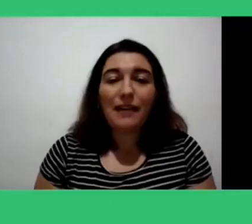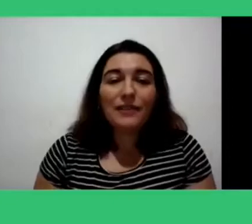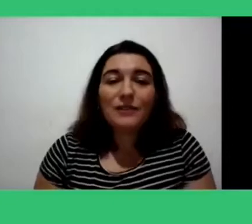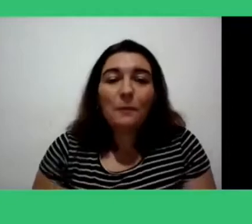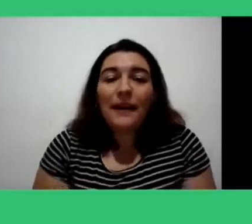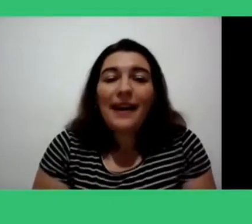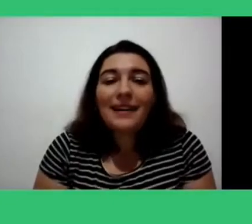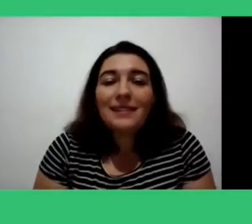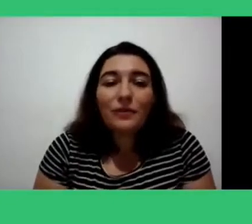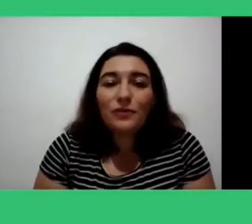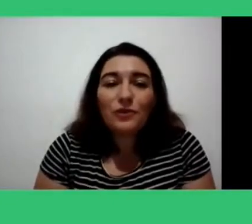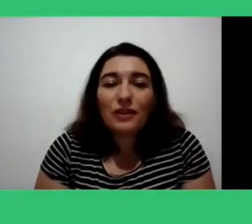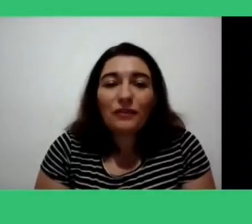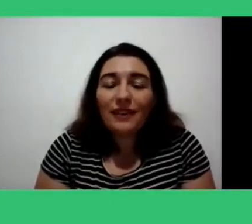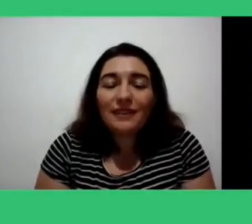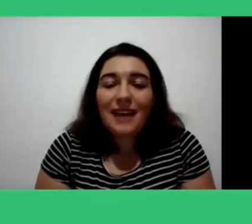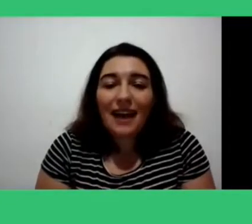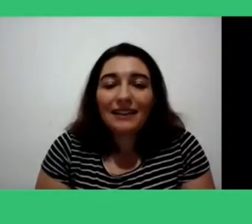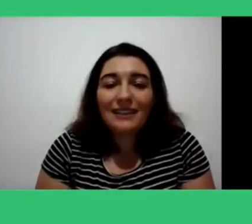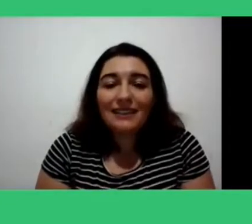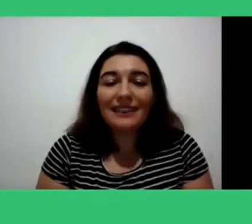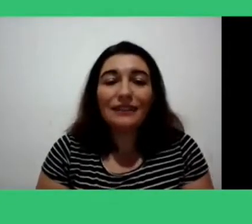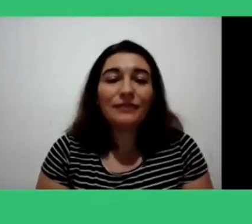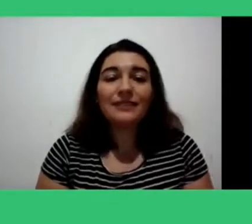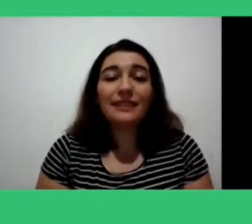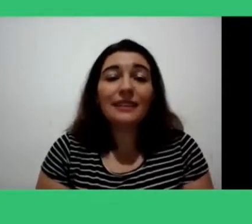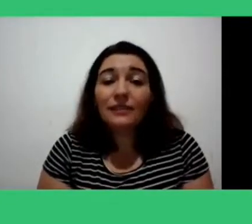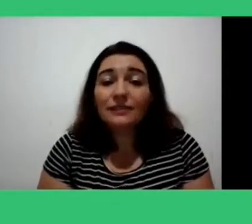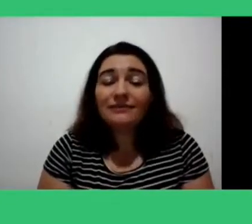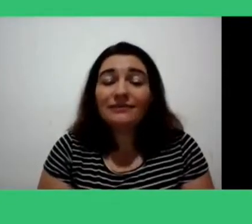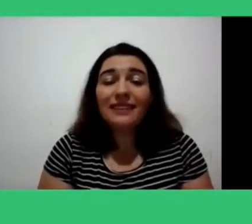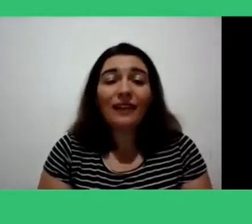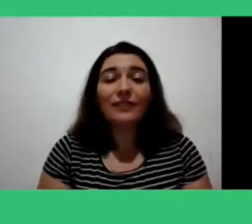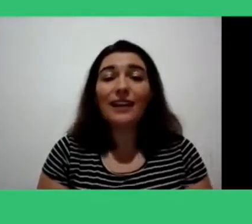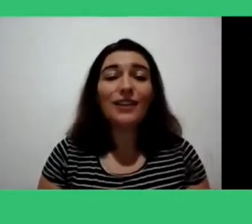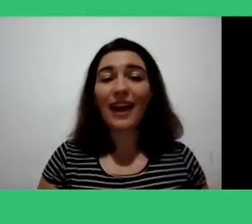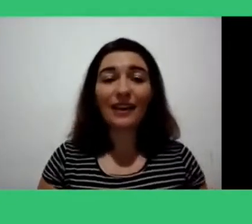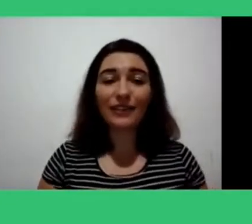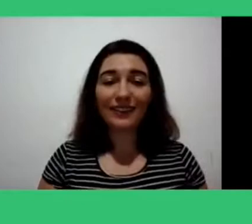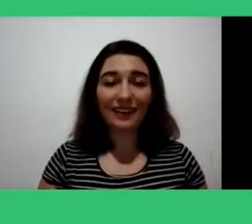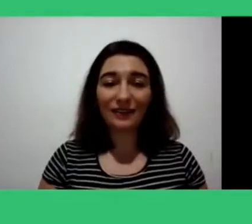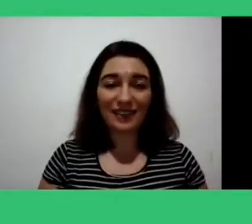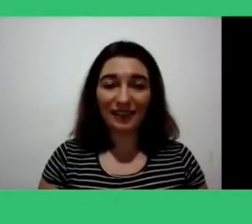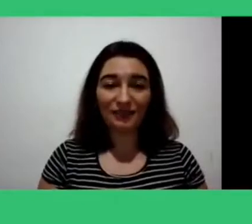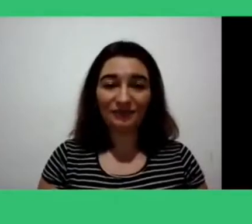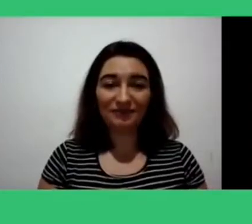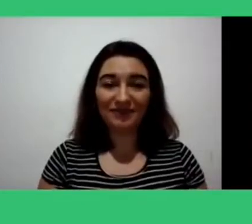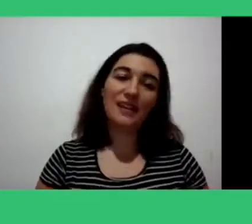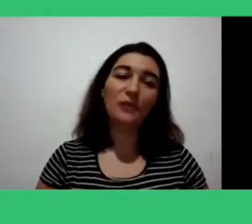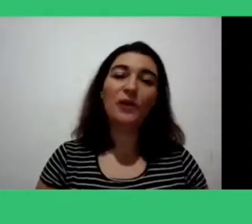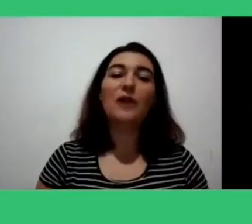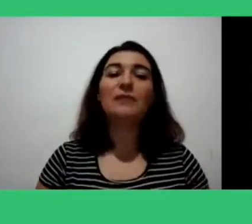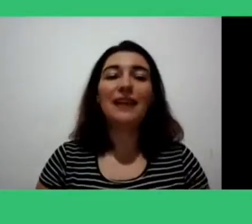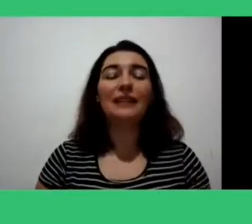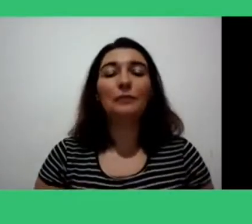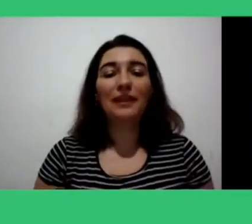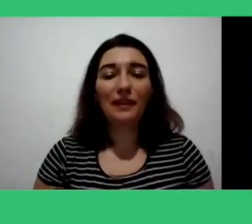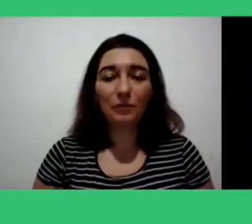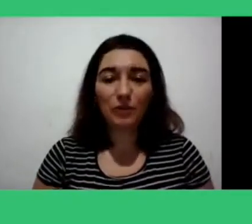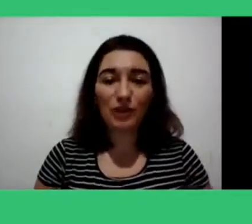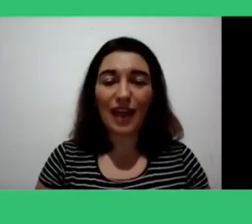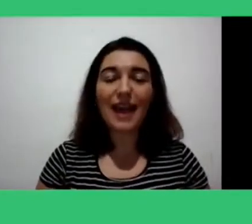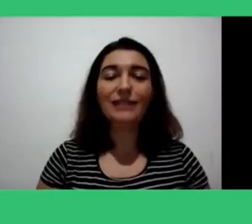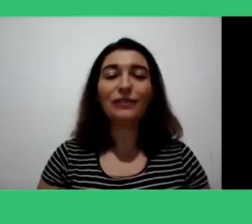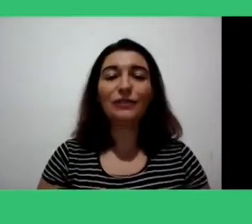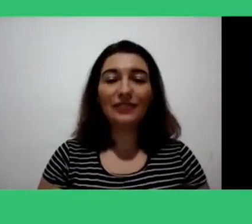as palavras não parecem com seus referenciais. Televisão não tem cheiro de televisão. Esse é o nome dado para